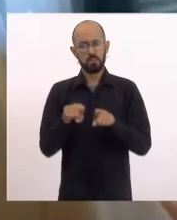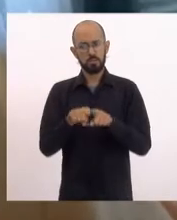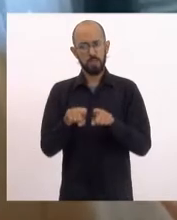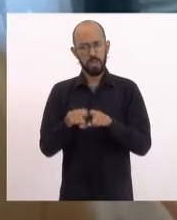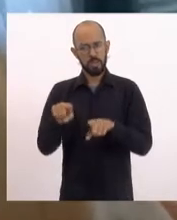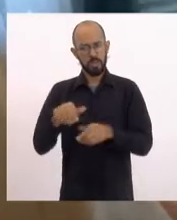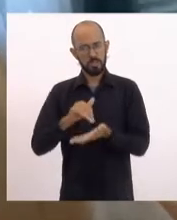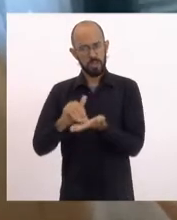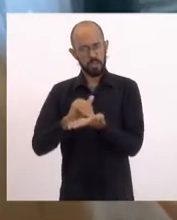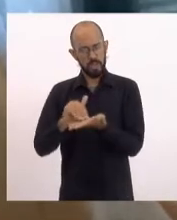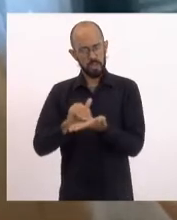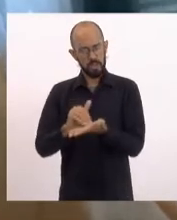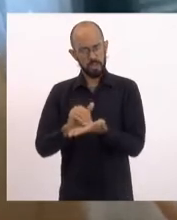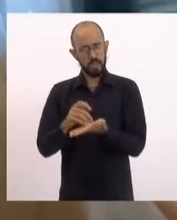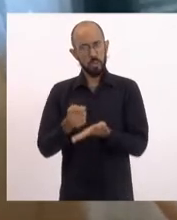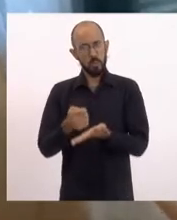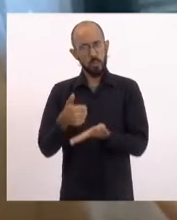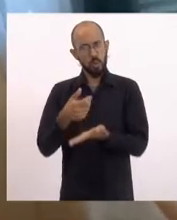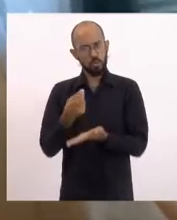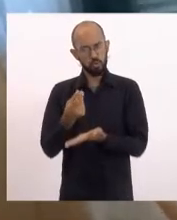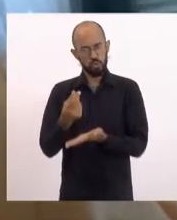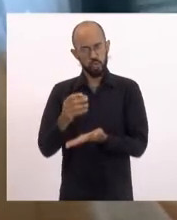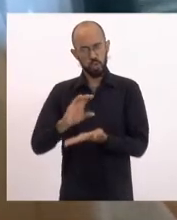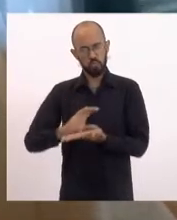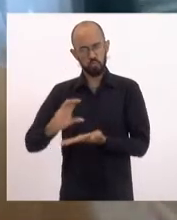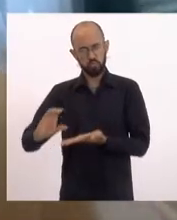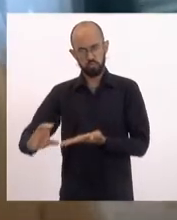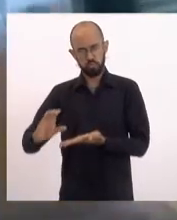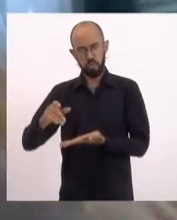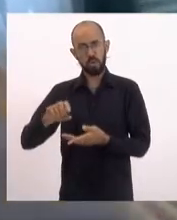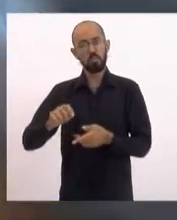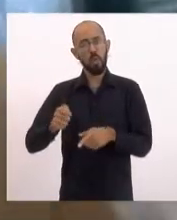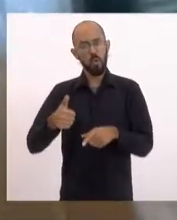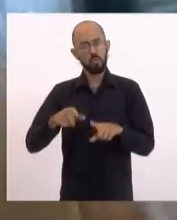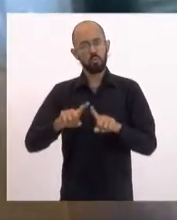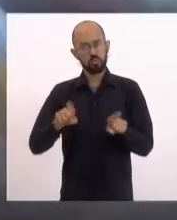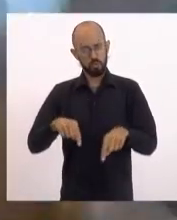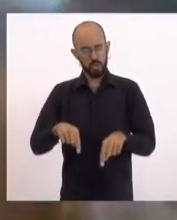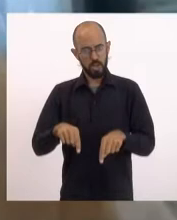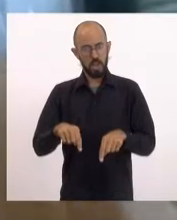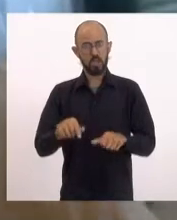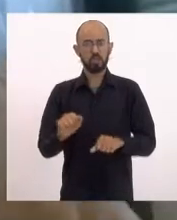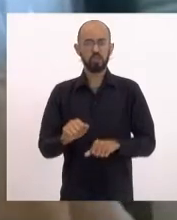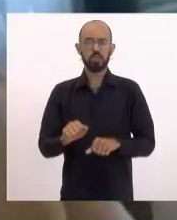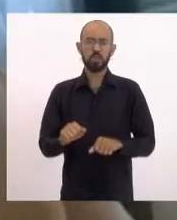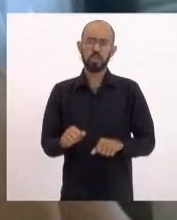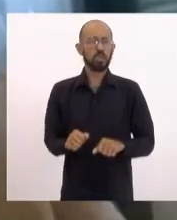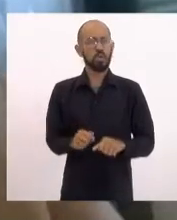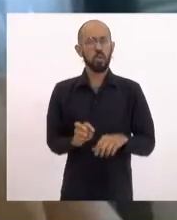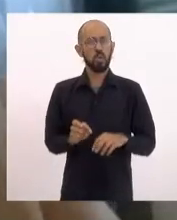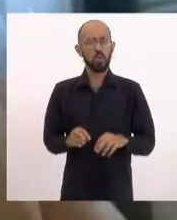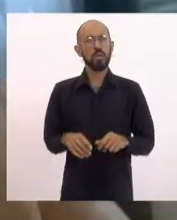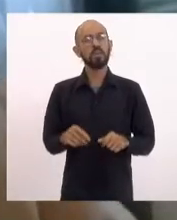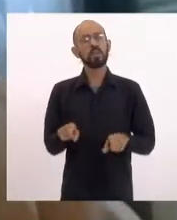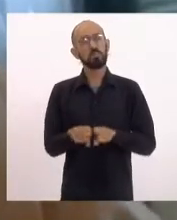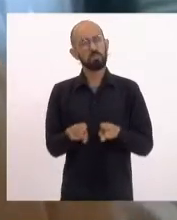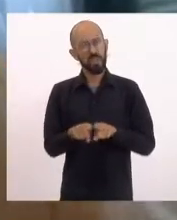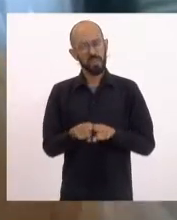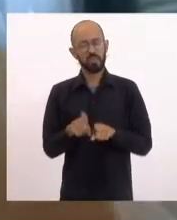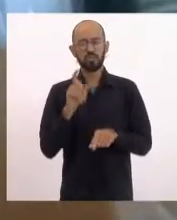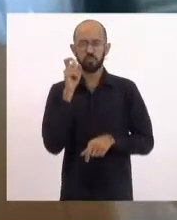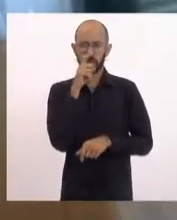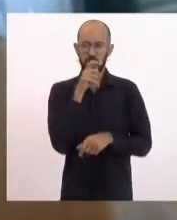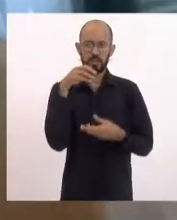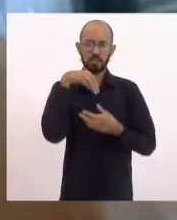precárias de financiamento, de pessoal, e dentro das contradições que todo o governo